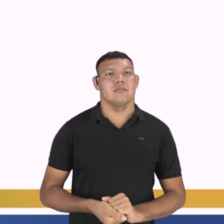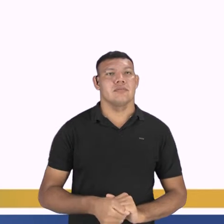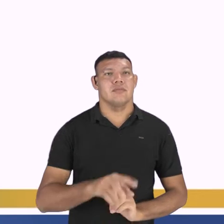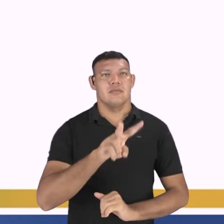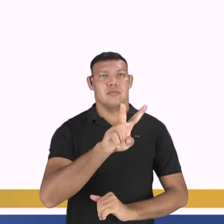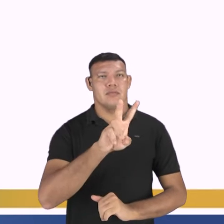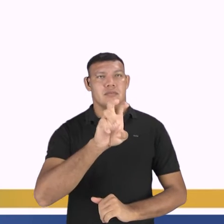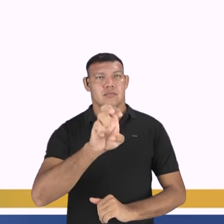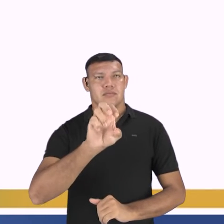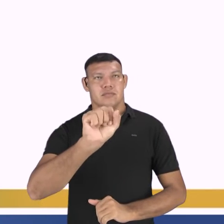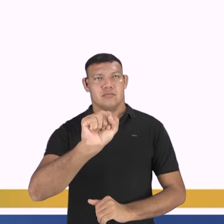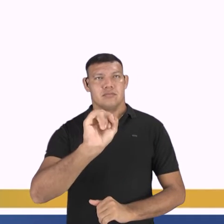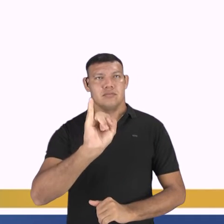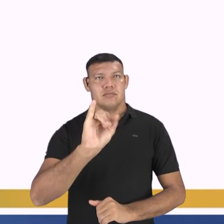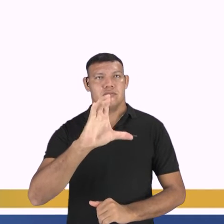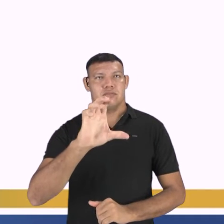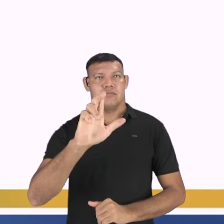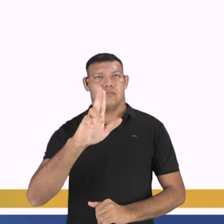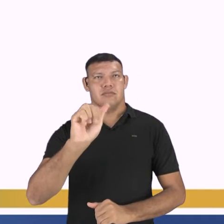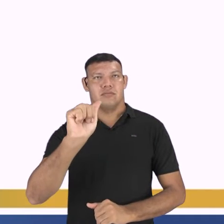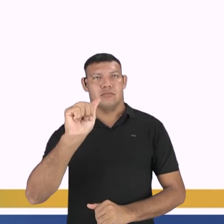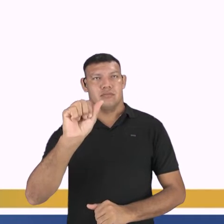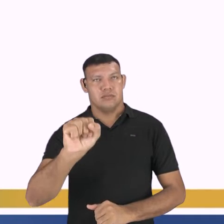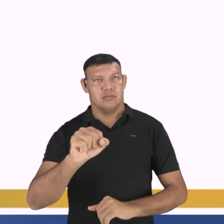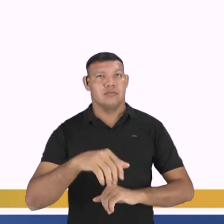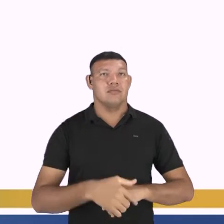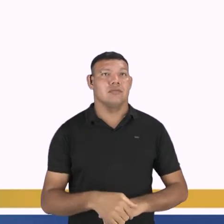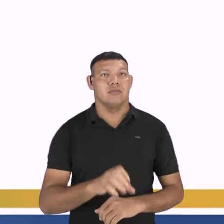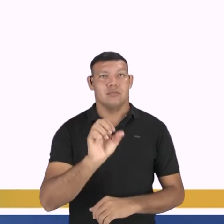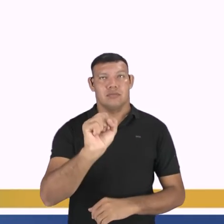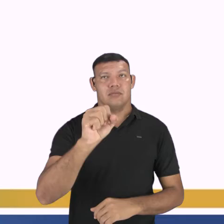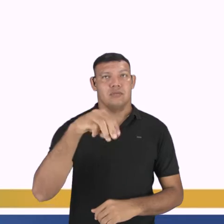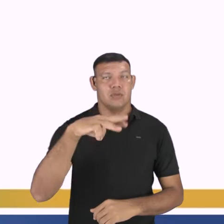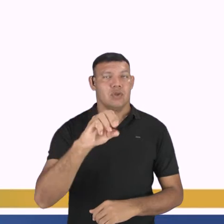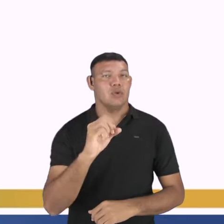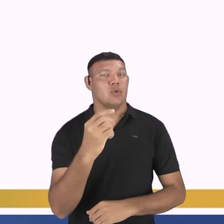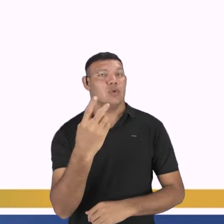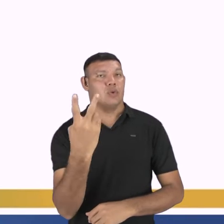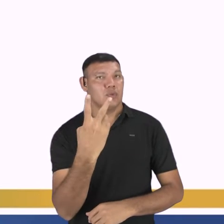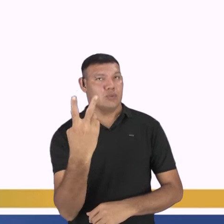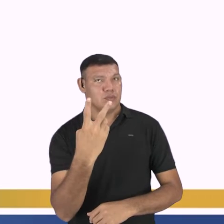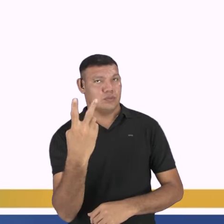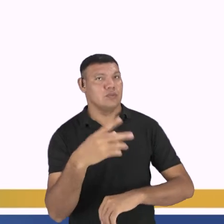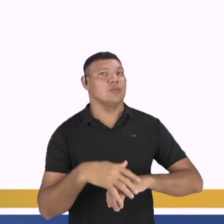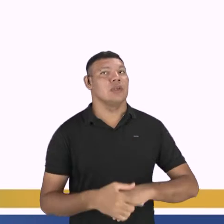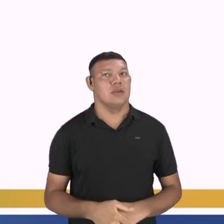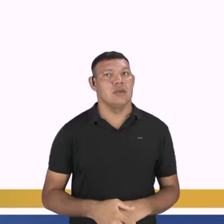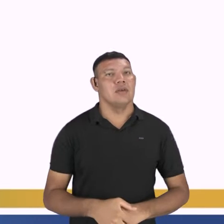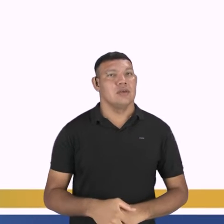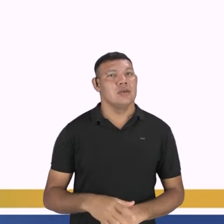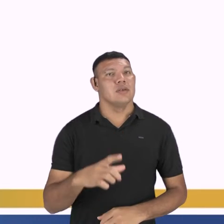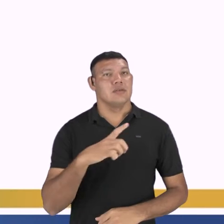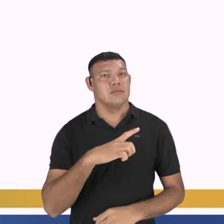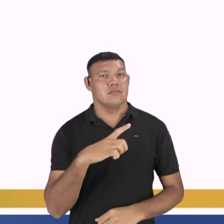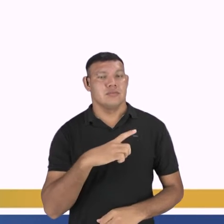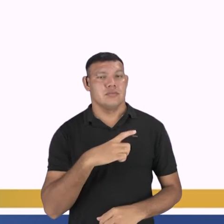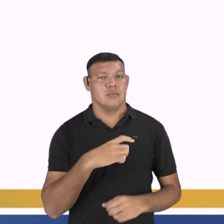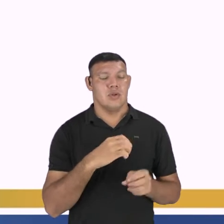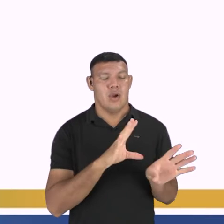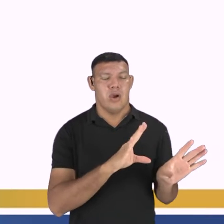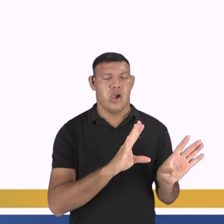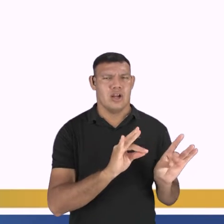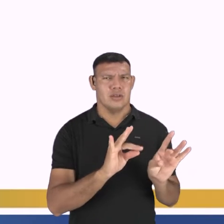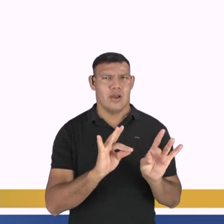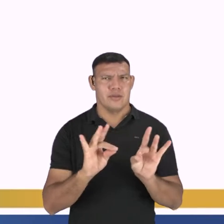seminais, que a gente observa no homem, a presença de 2 vesículas, né, as quais elas formam as secreções que compõem cerca